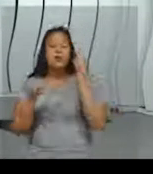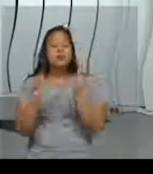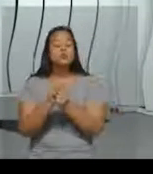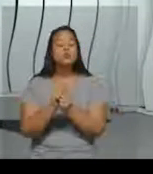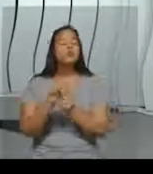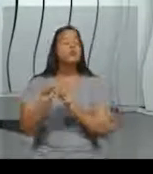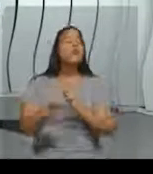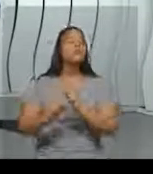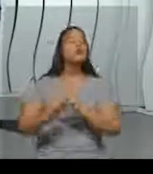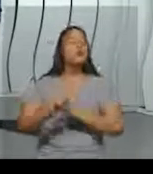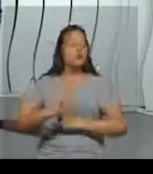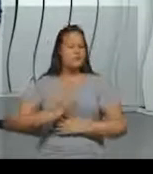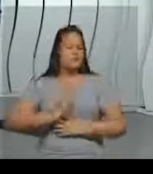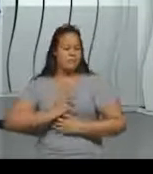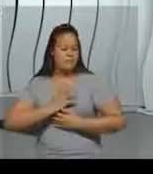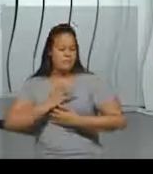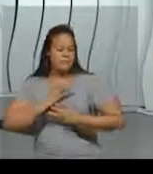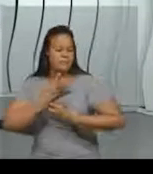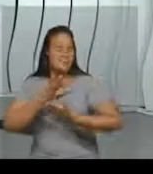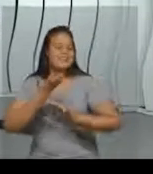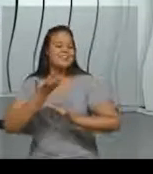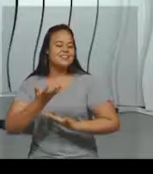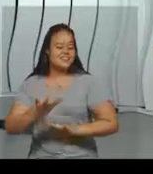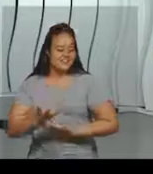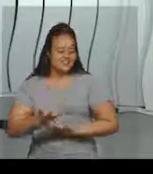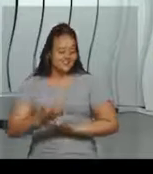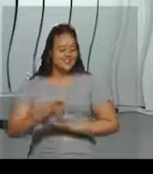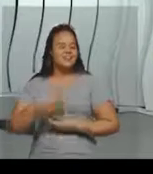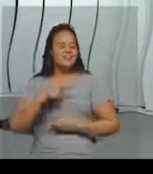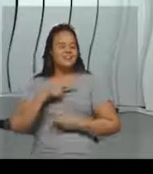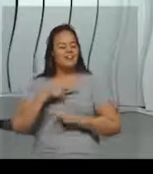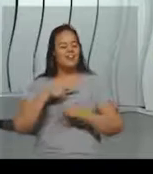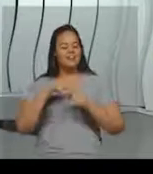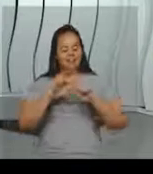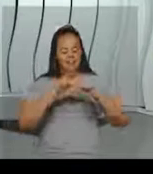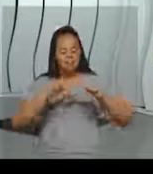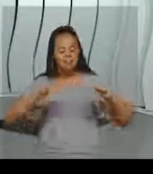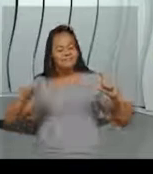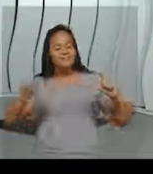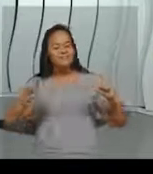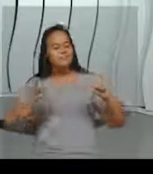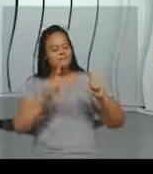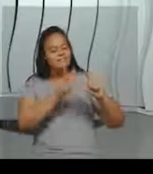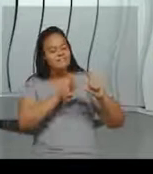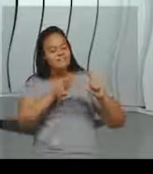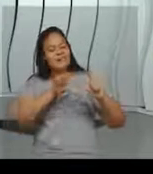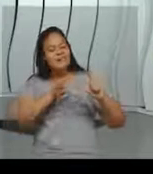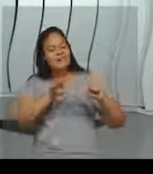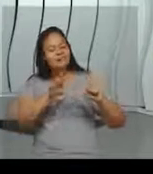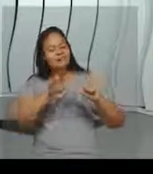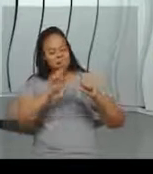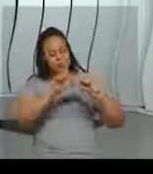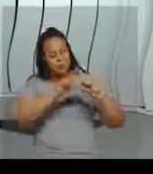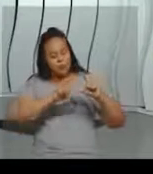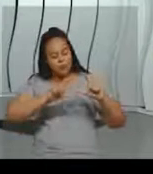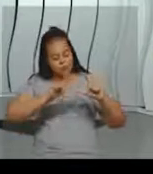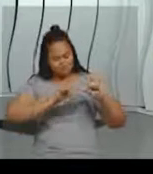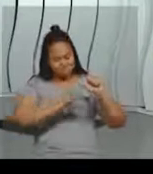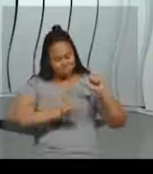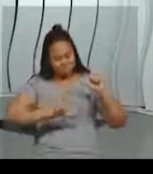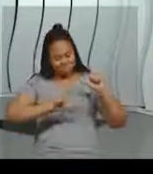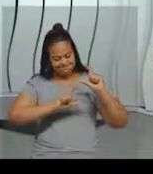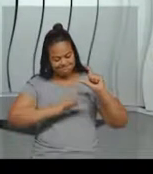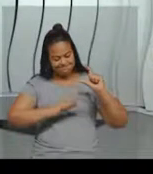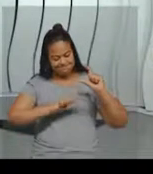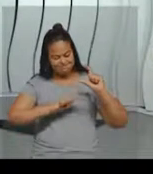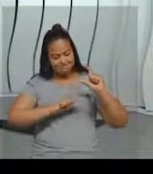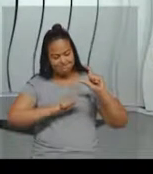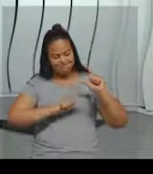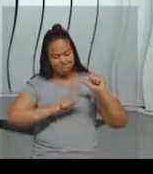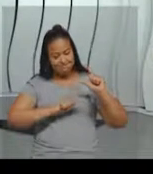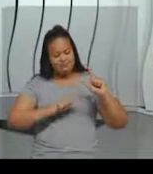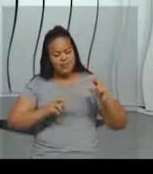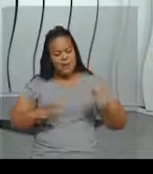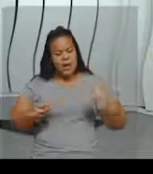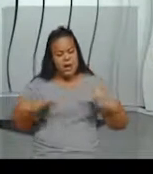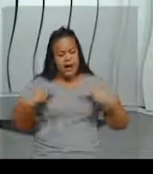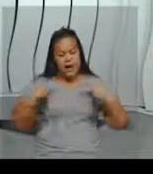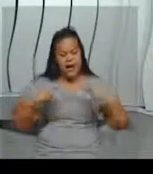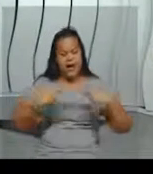né, dos versos, das estrofes, das rimas, onde coloco cada